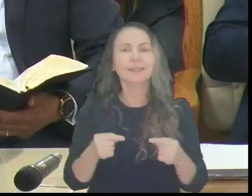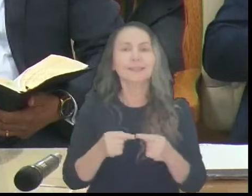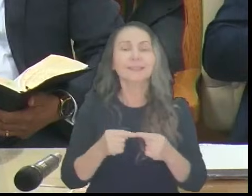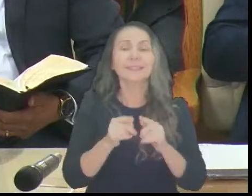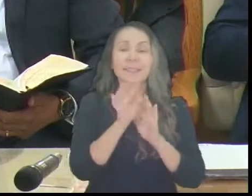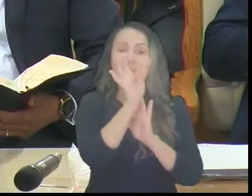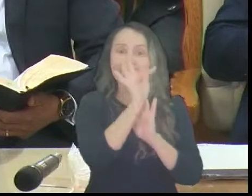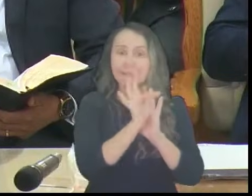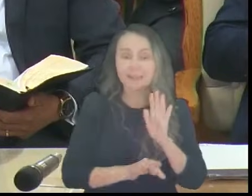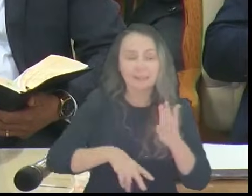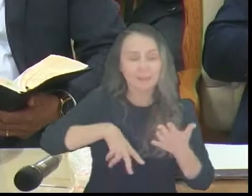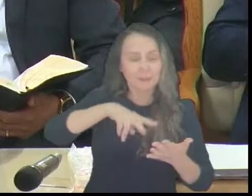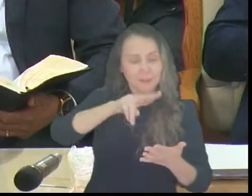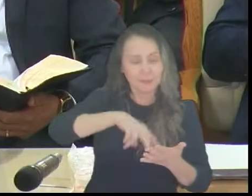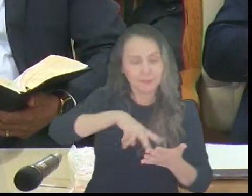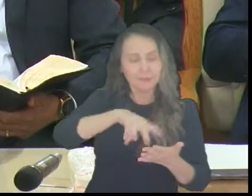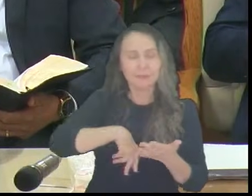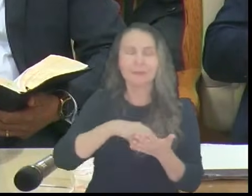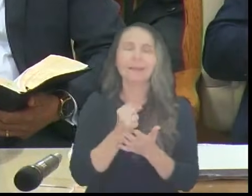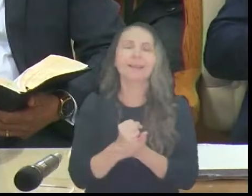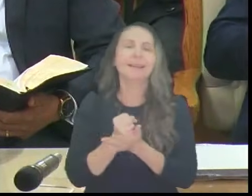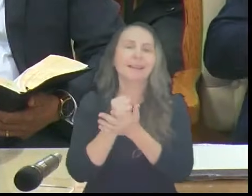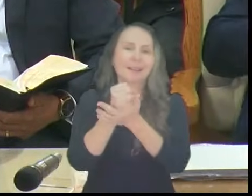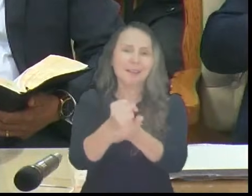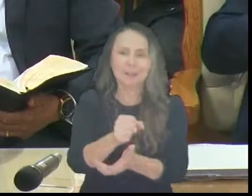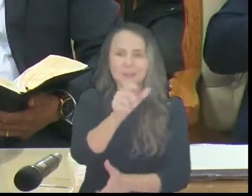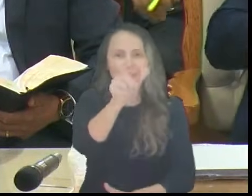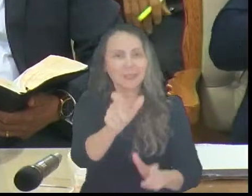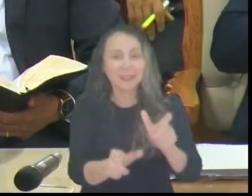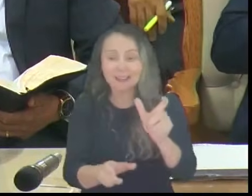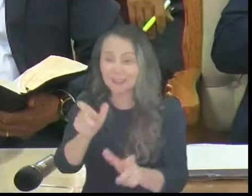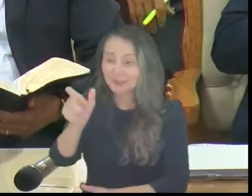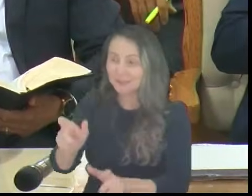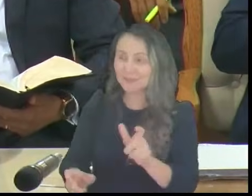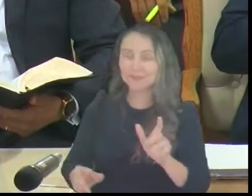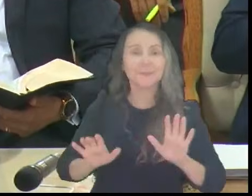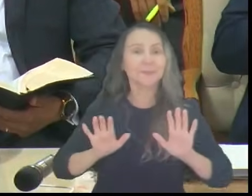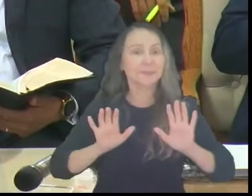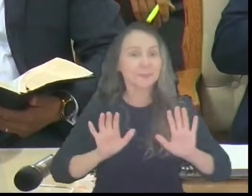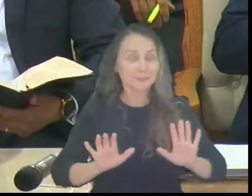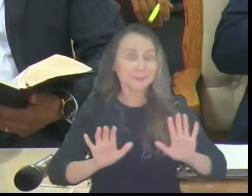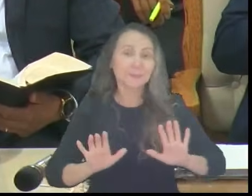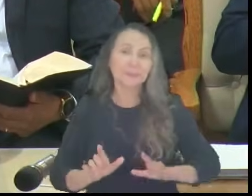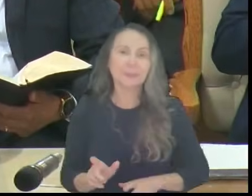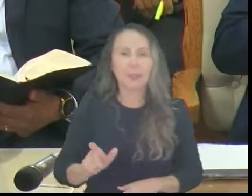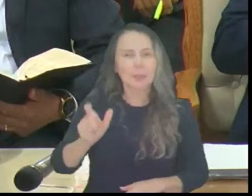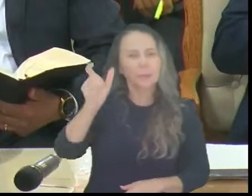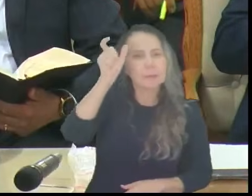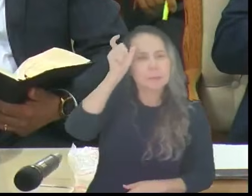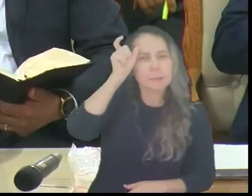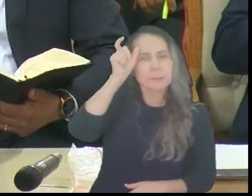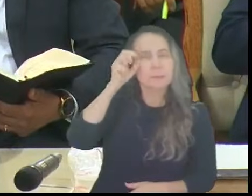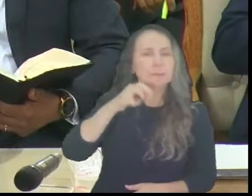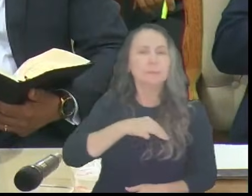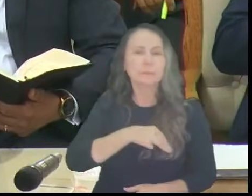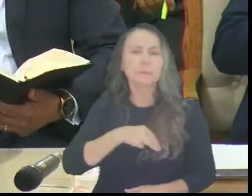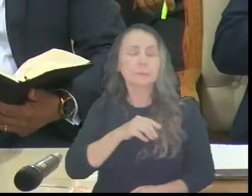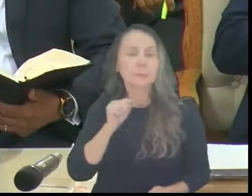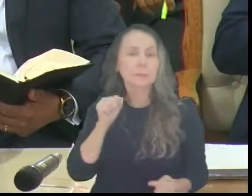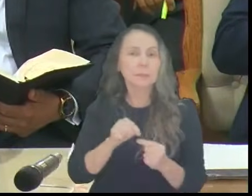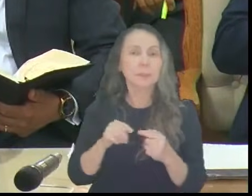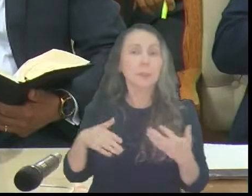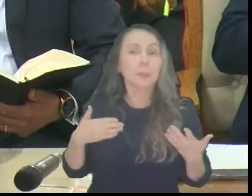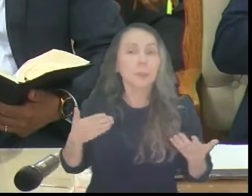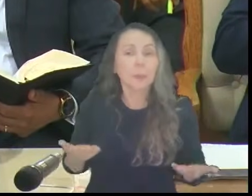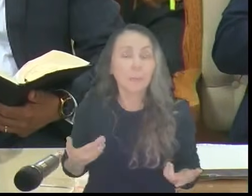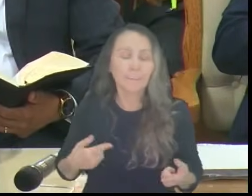de ler, irmãos? Um benefício às almas. Mas o lado do diabo, a missão dele é qual? É matar, o que